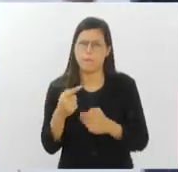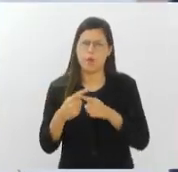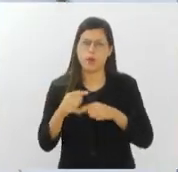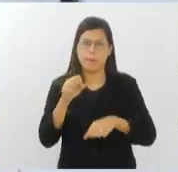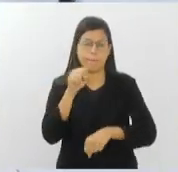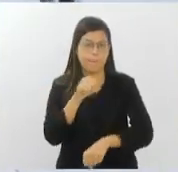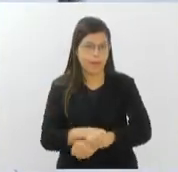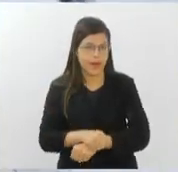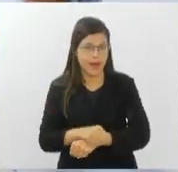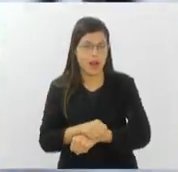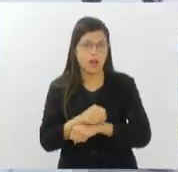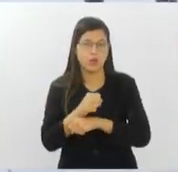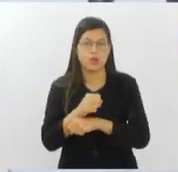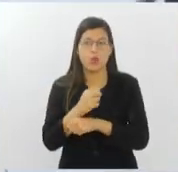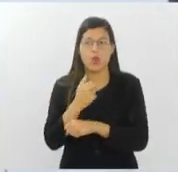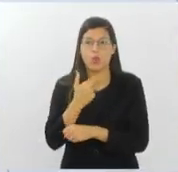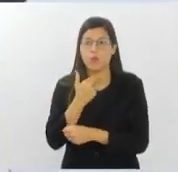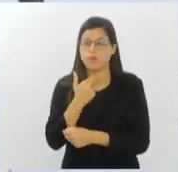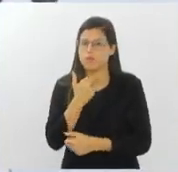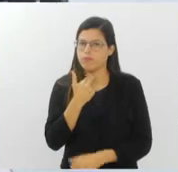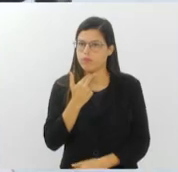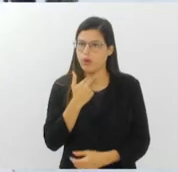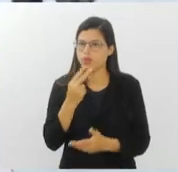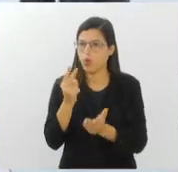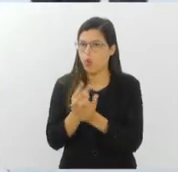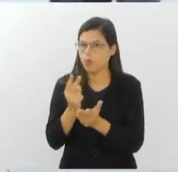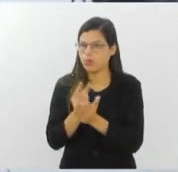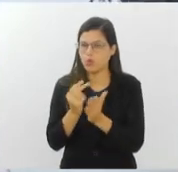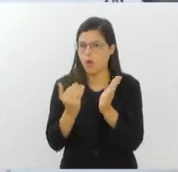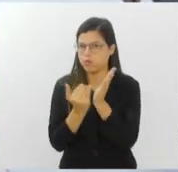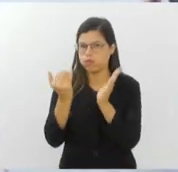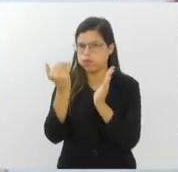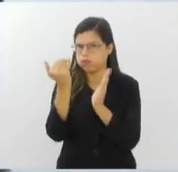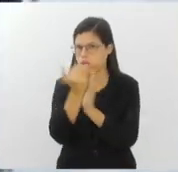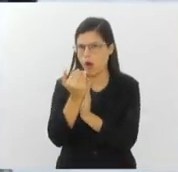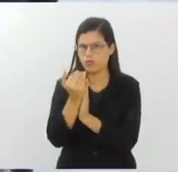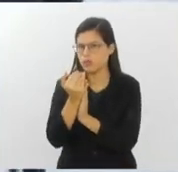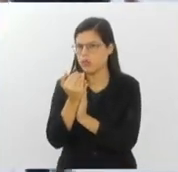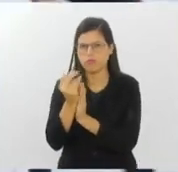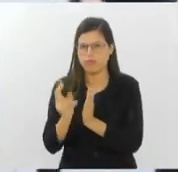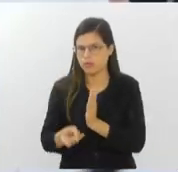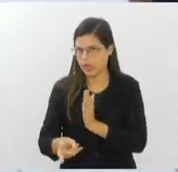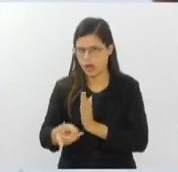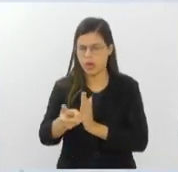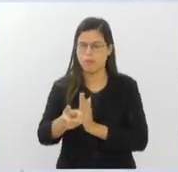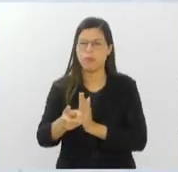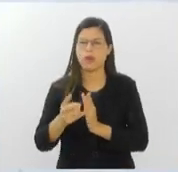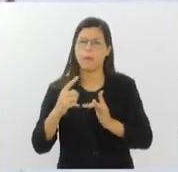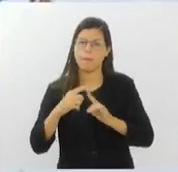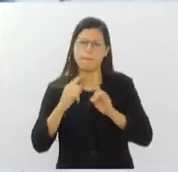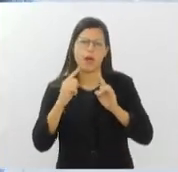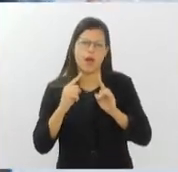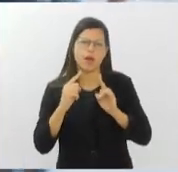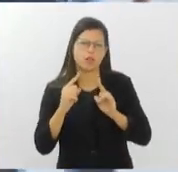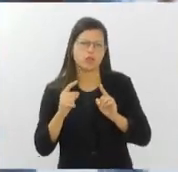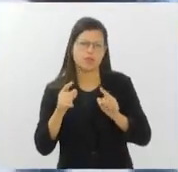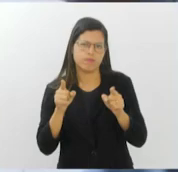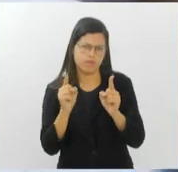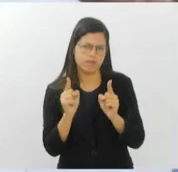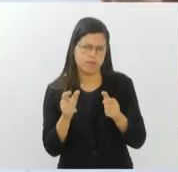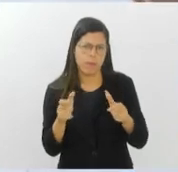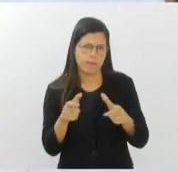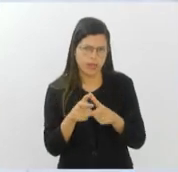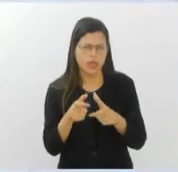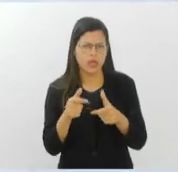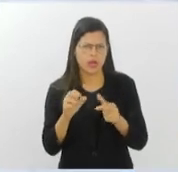A gente só não pode manter, não tem necessidade de manter uma dose muito alta a longo prazo. Mas essa dose mais baixa de 3 a 5